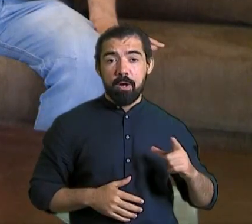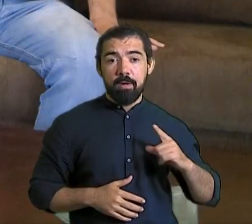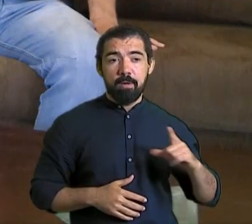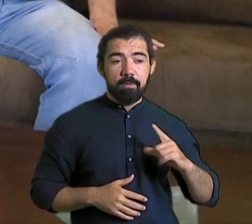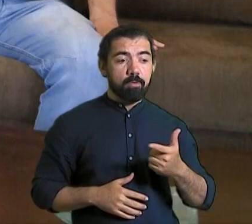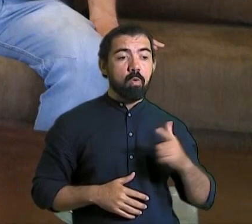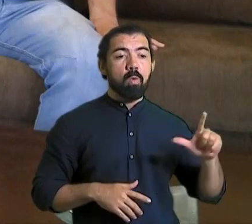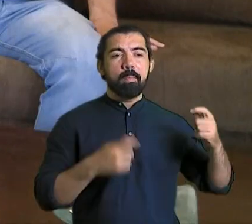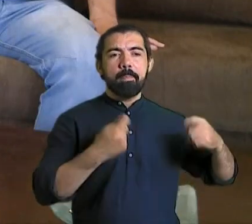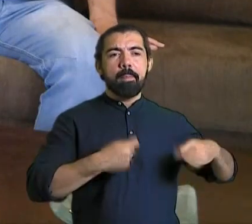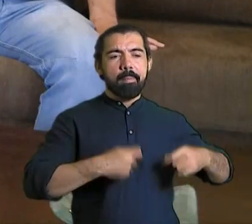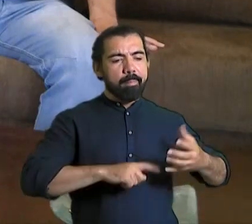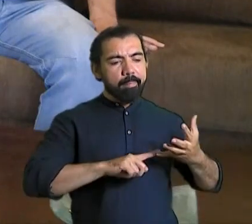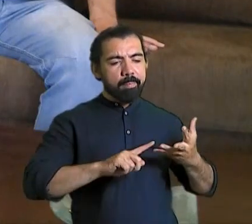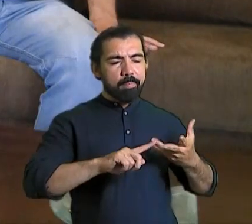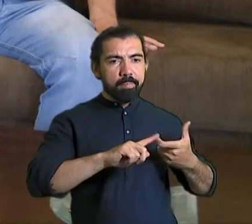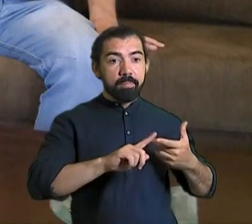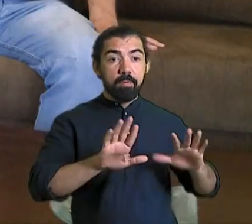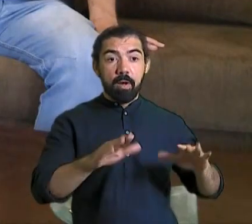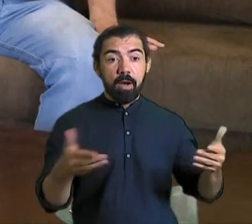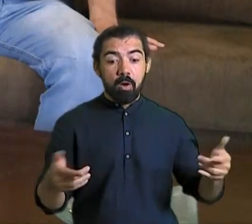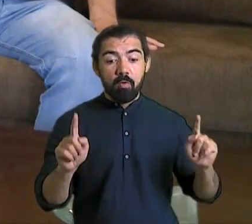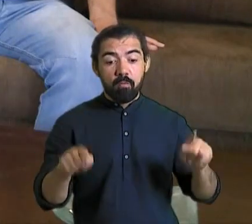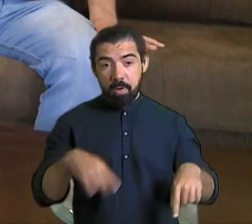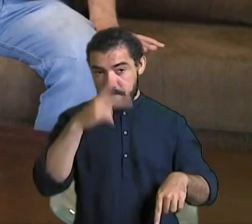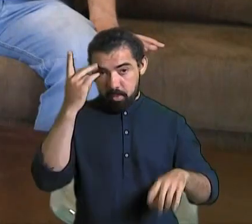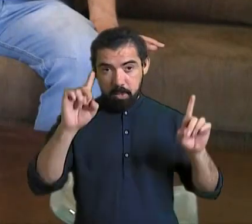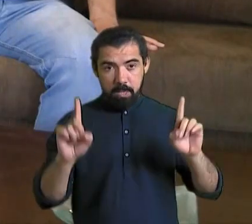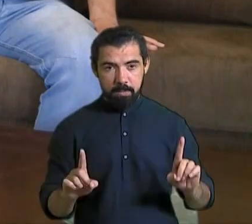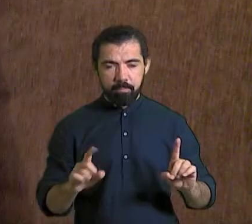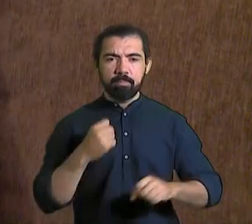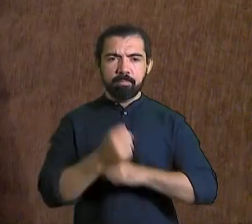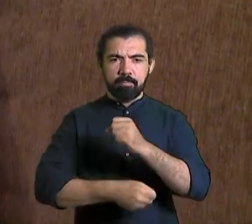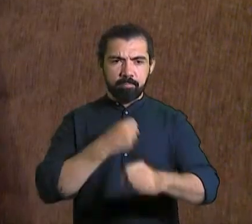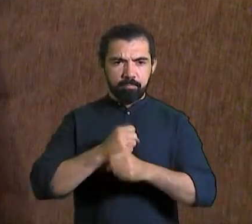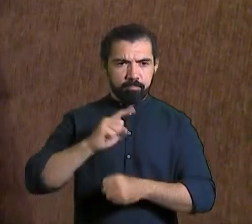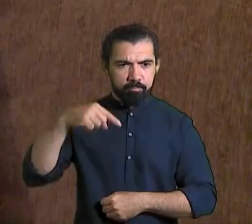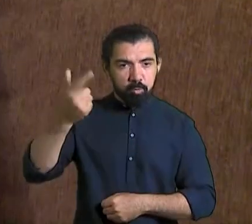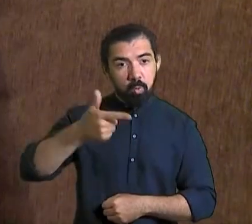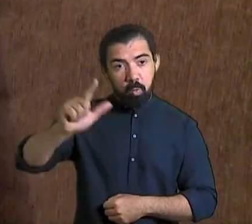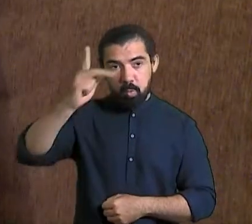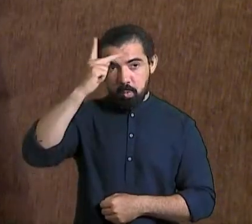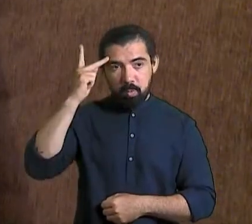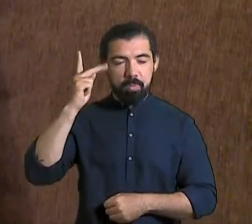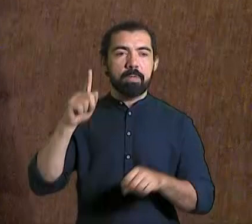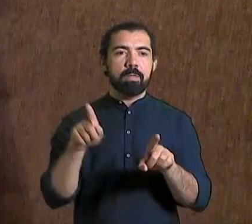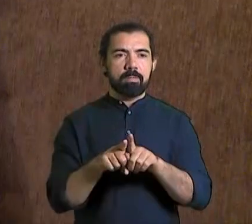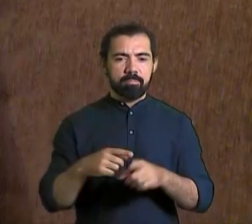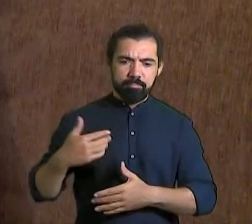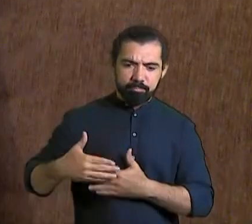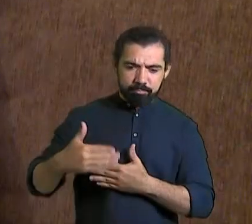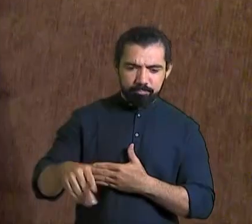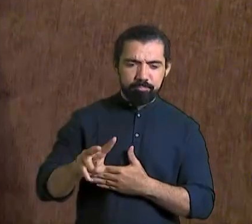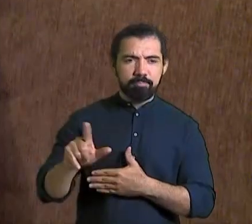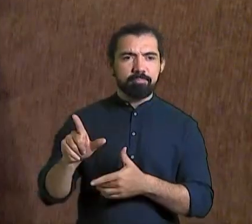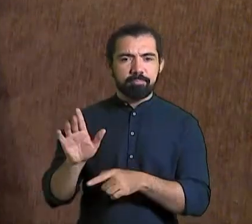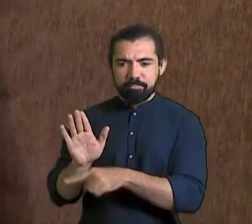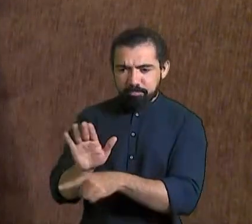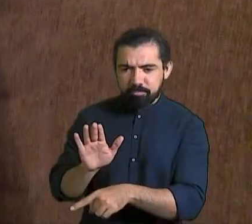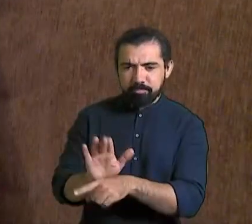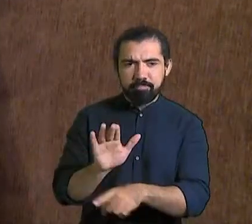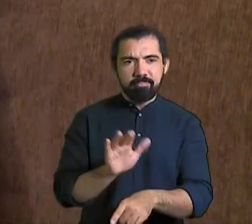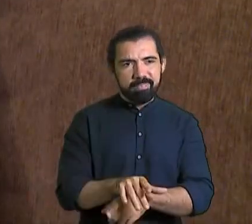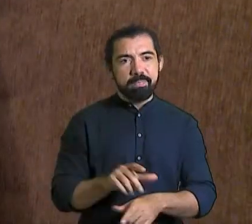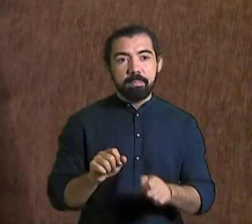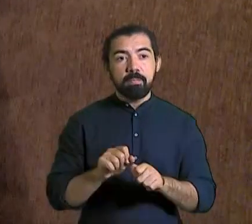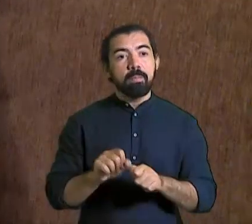já atendeu outro público, essa vez foi as pessoas com deficiência, no próximo ano vai ser um outro público, e assim a Justiça Federal está sempre